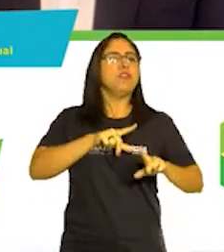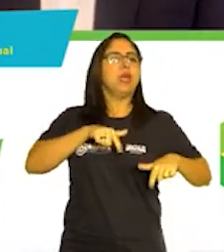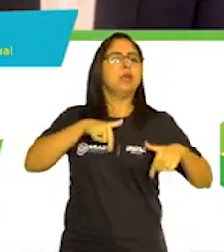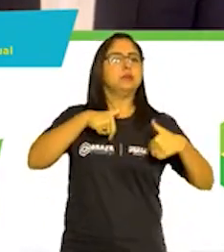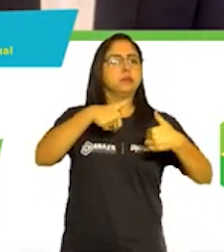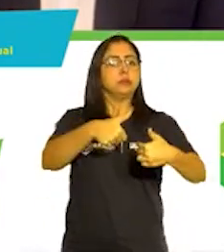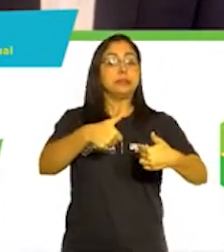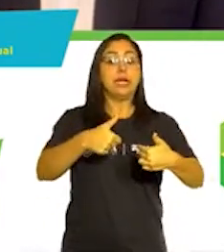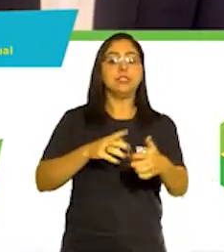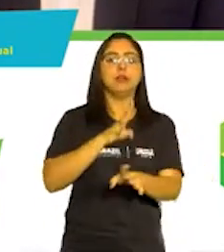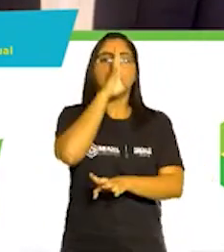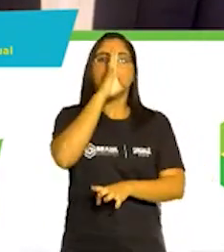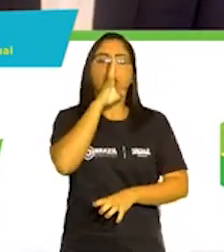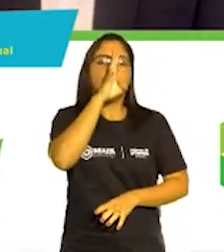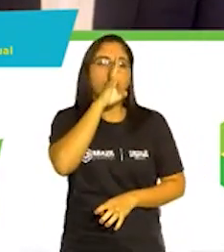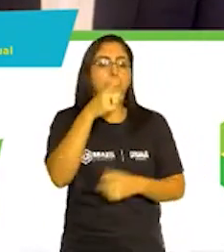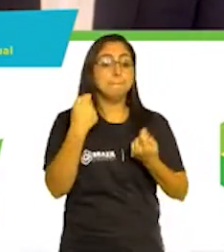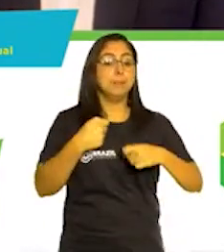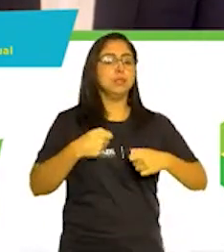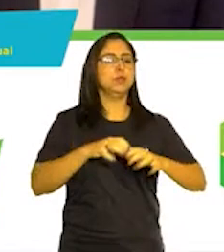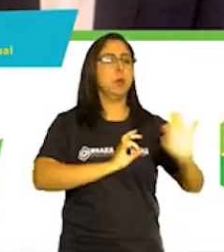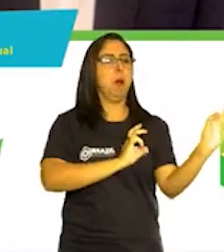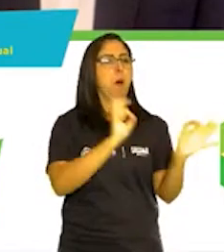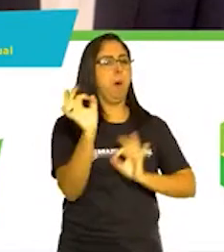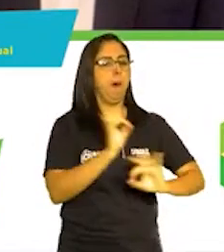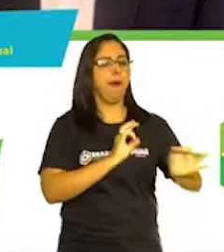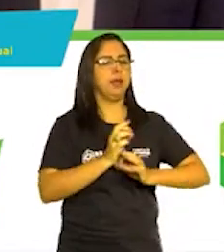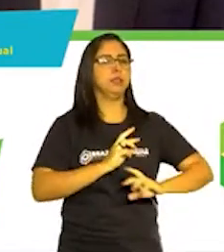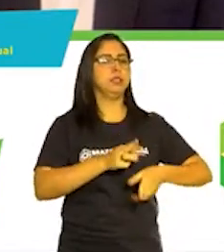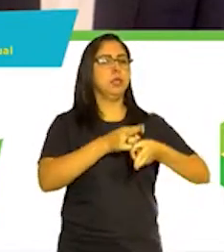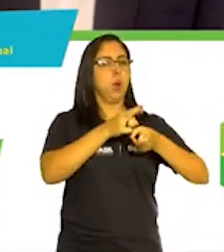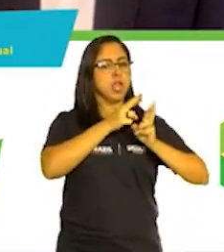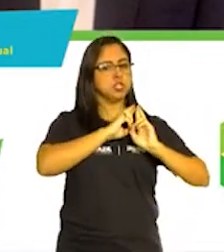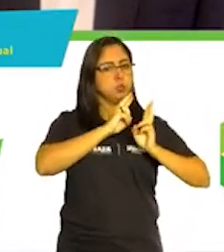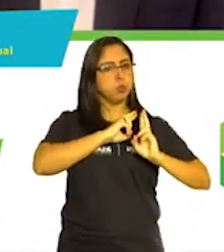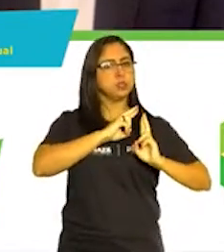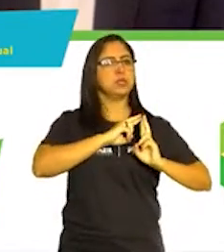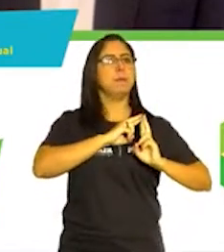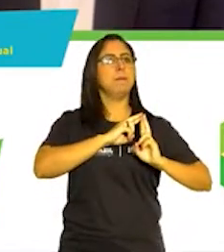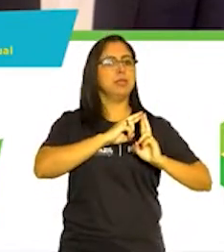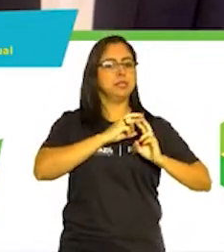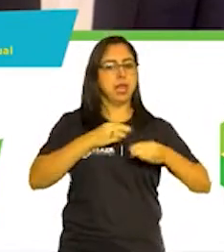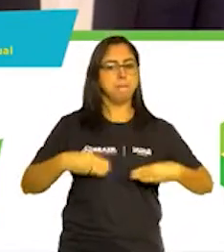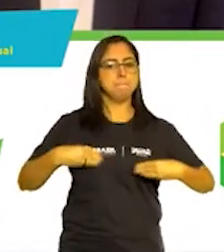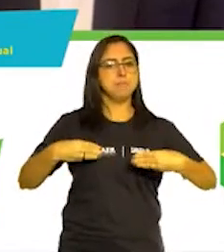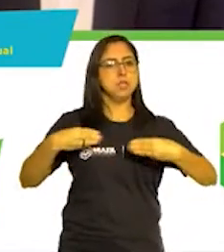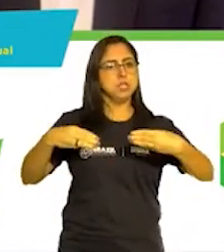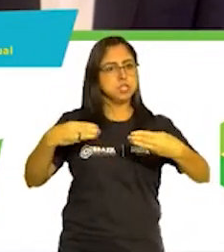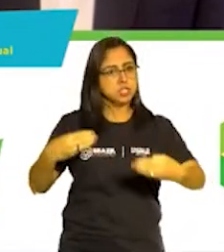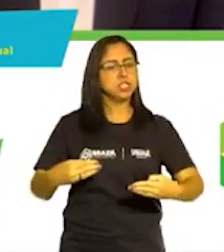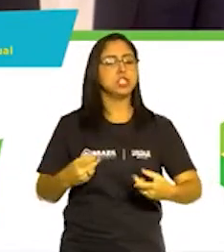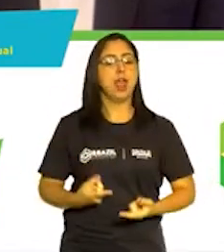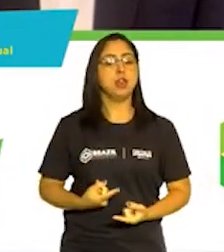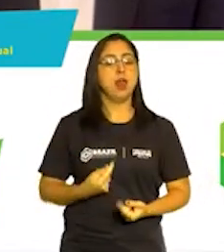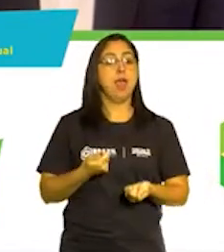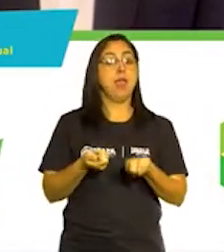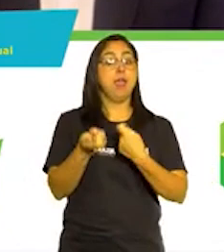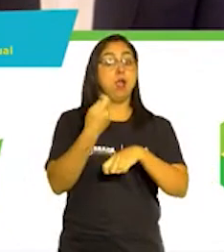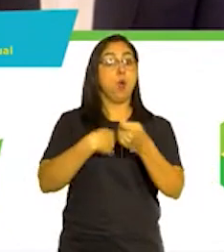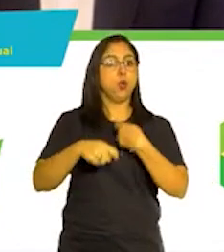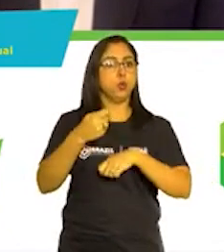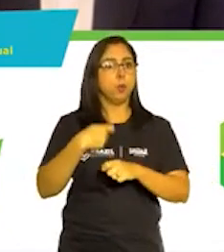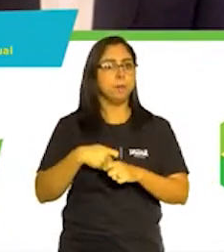de ter uma organização, é responsabilidade do Ministério da Economia. O Paulo Guedes resolveu juntar o